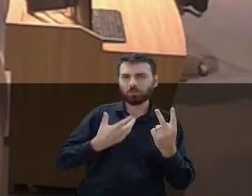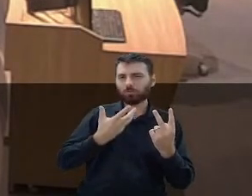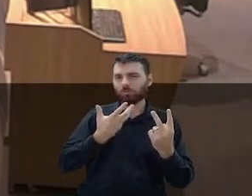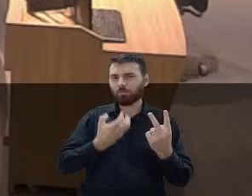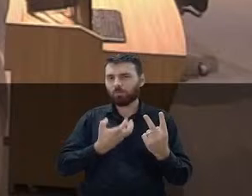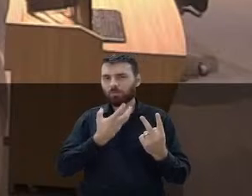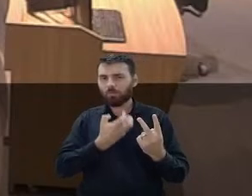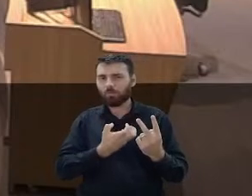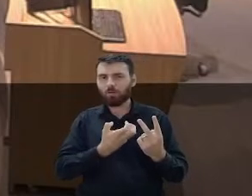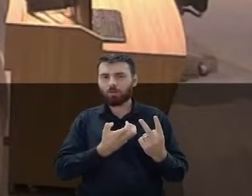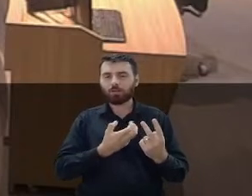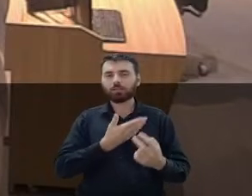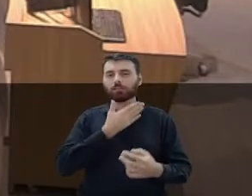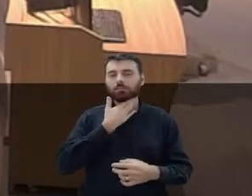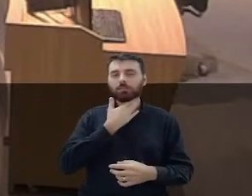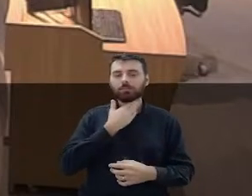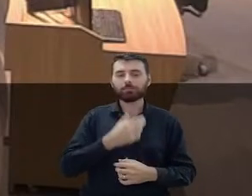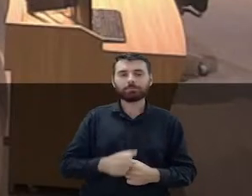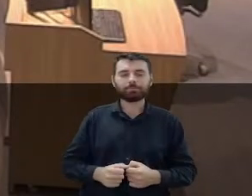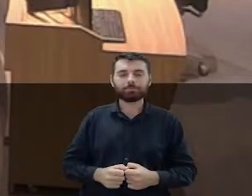Está sem som.